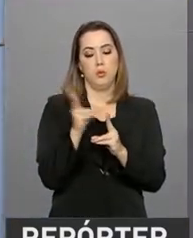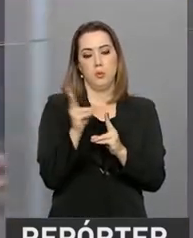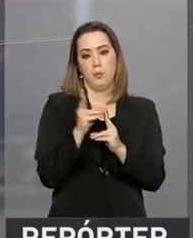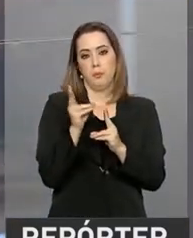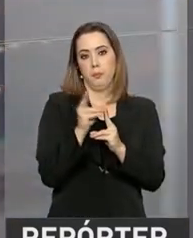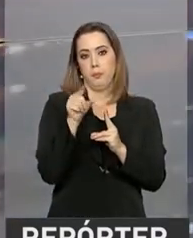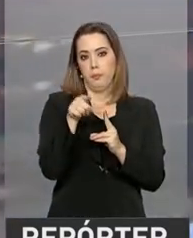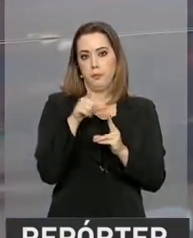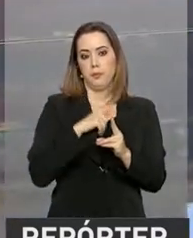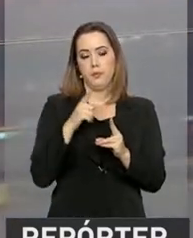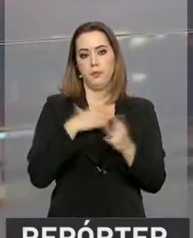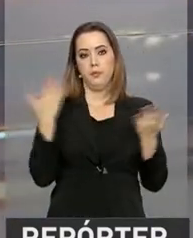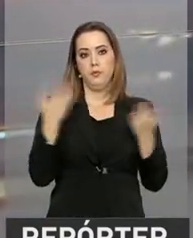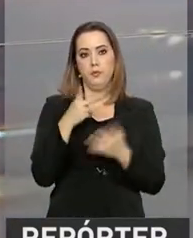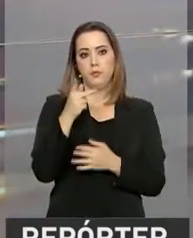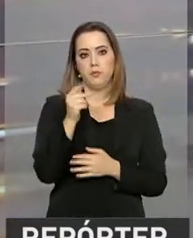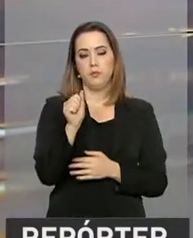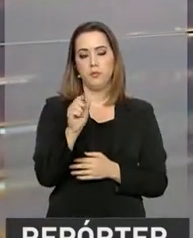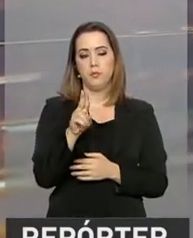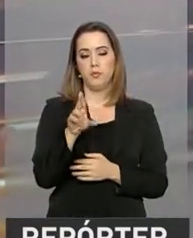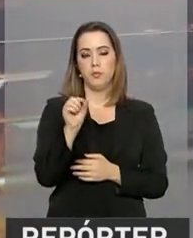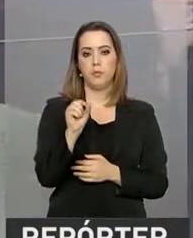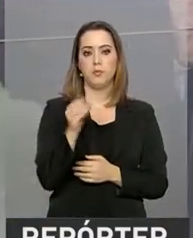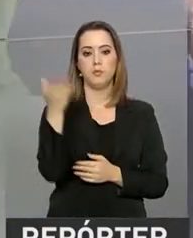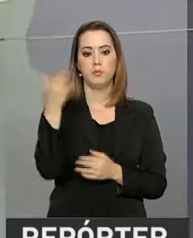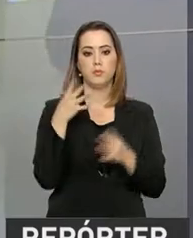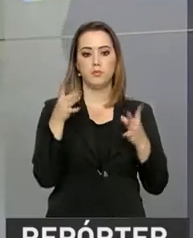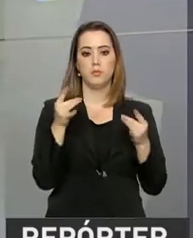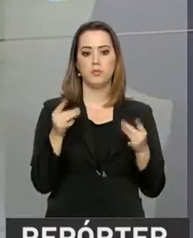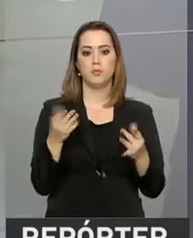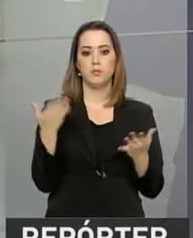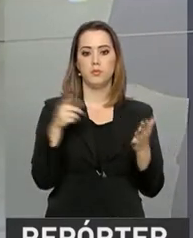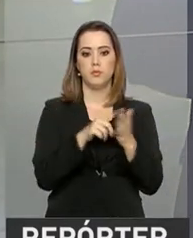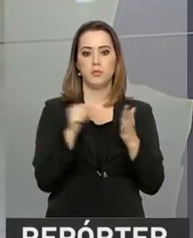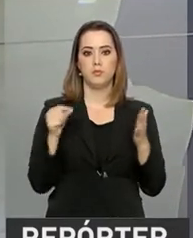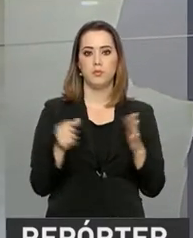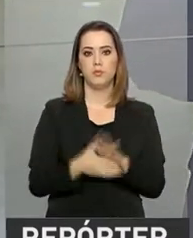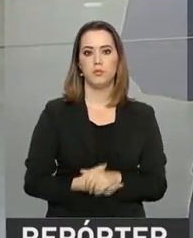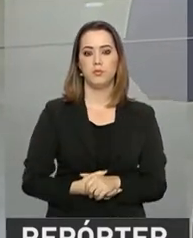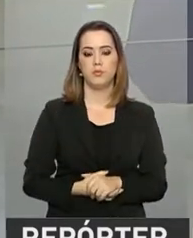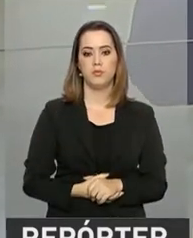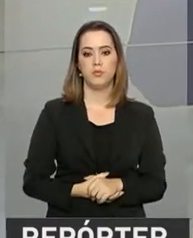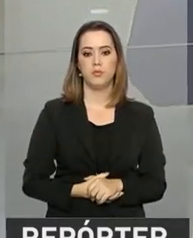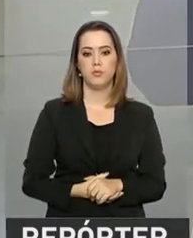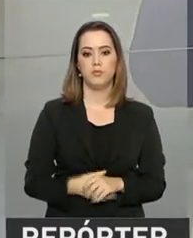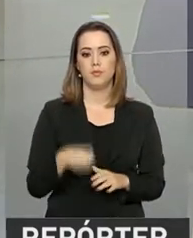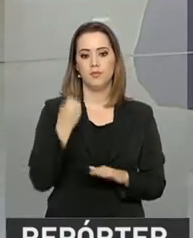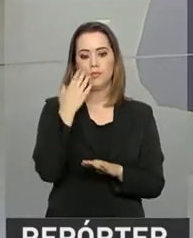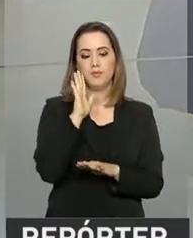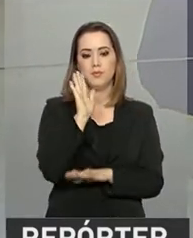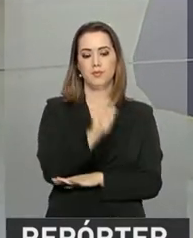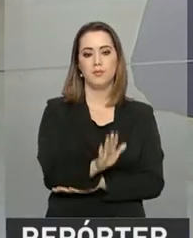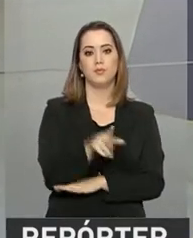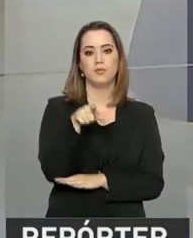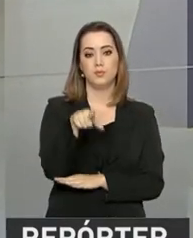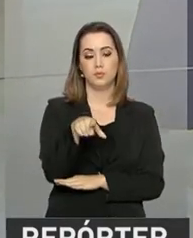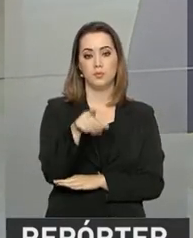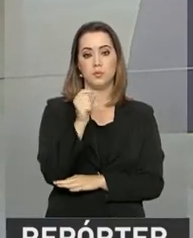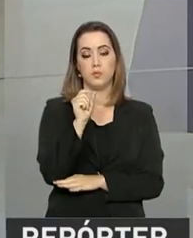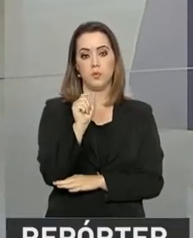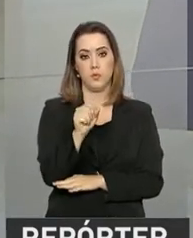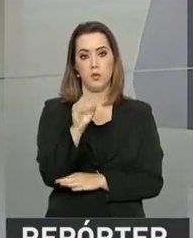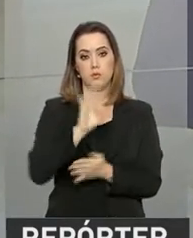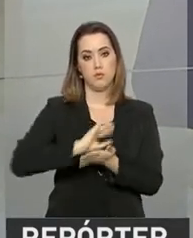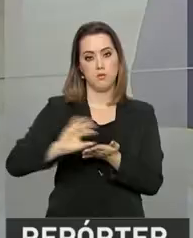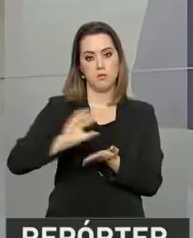com paulo la sálvia paulo paulo no palácio do planalto foi paulo boa tarde pra você boa tarde na tv esses recursos vão